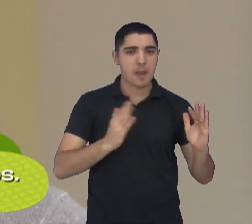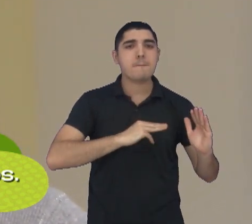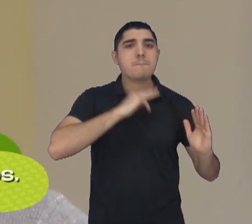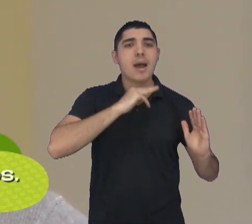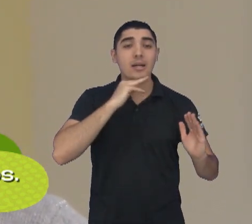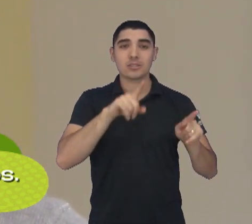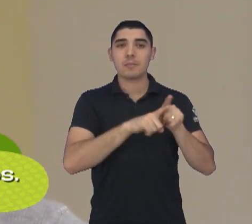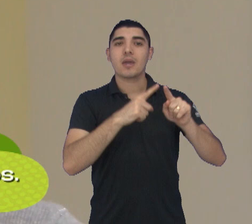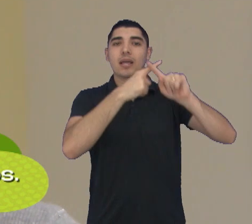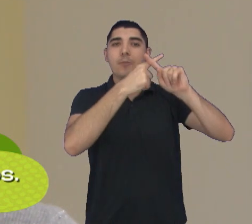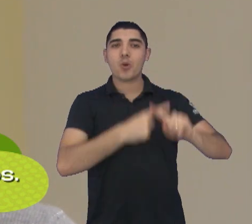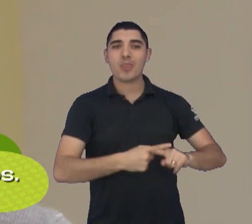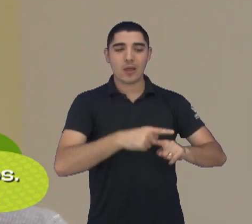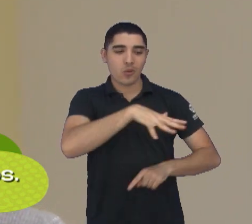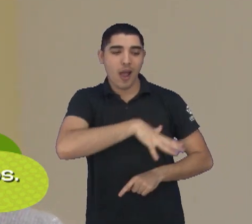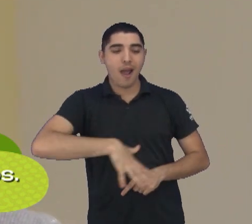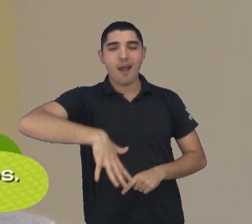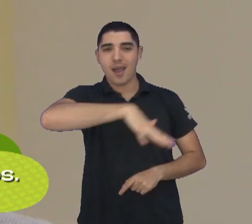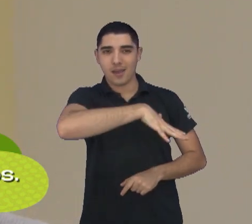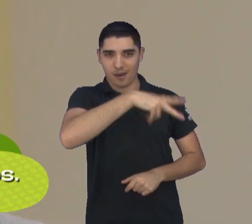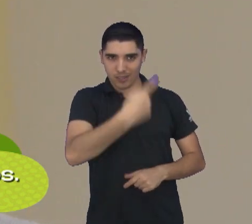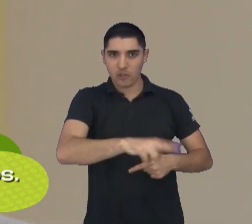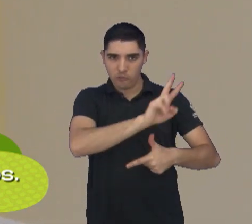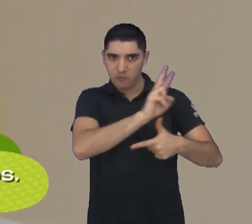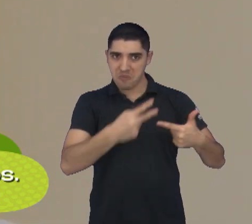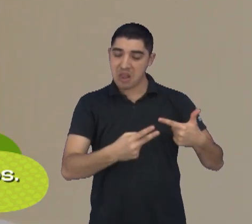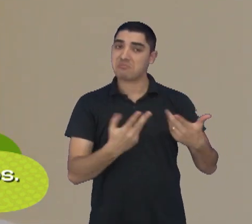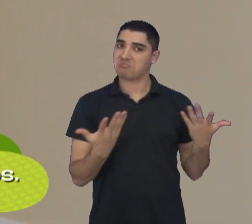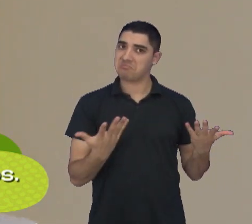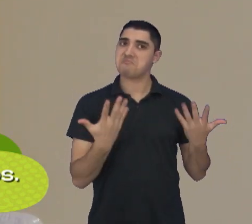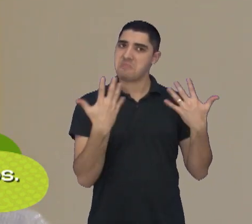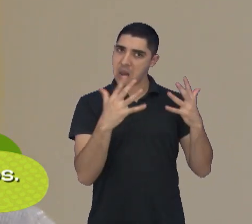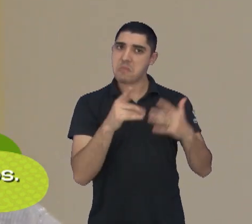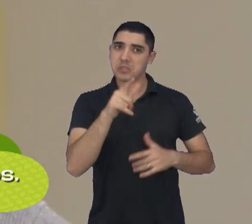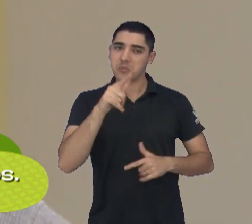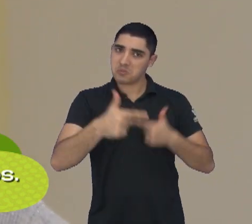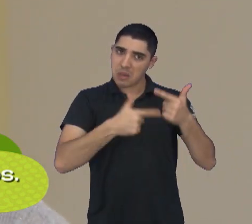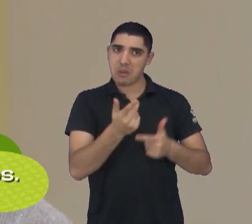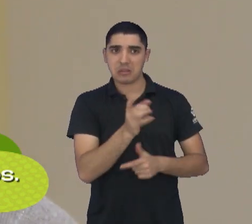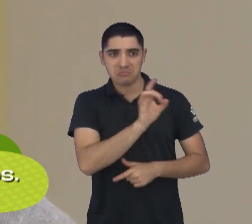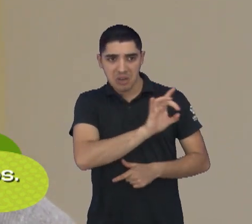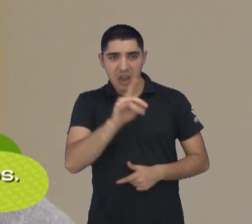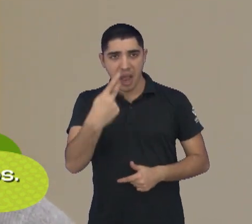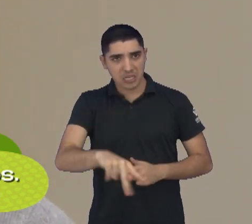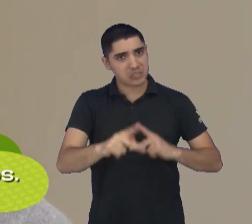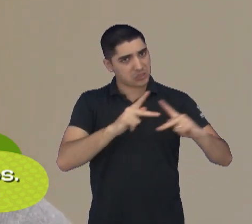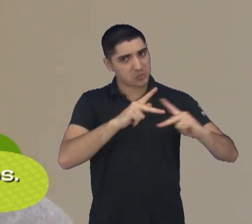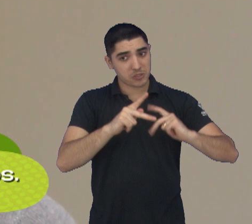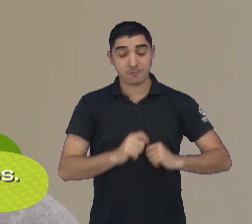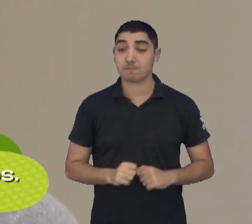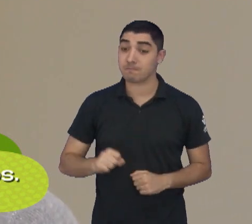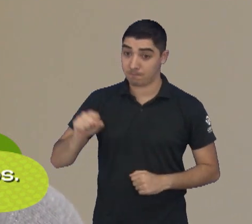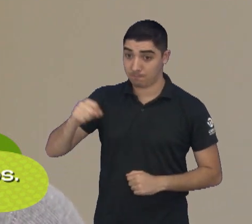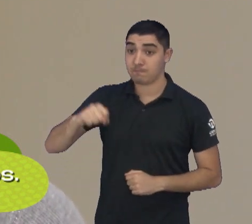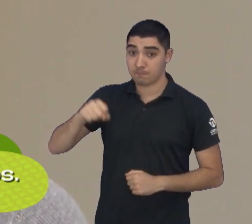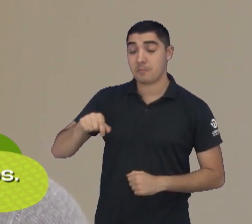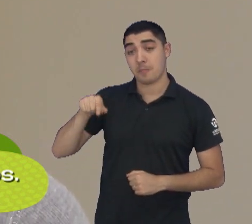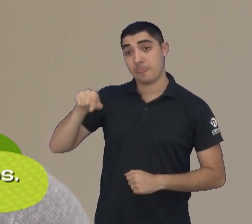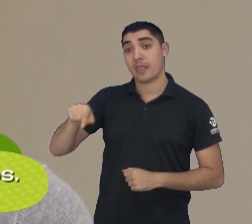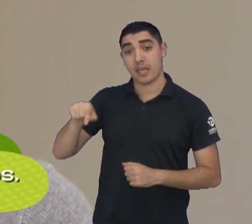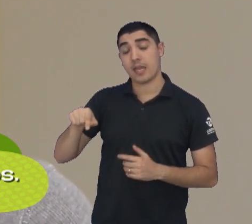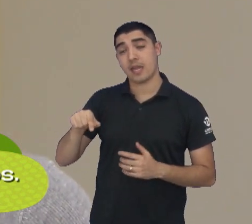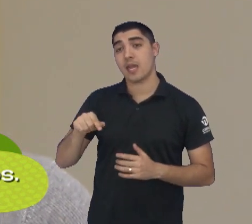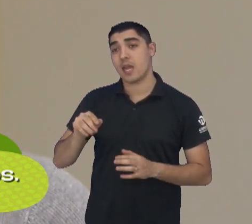vieram aqui para São José dos Campos, ressalta também esse trabalho que está sendo desenvolvido por vocês? Isso mesmo, é uma política de Estado. Né?